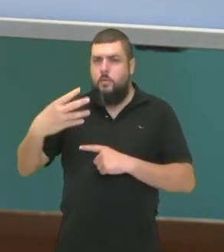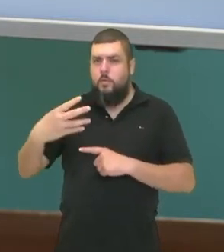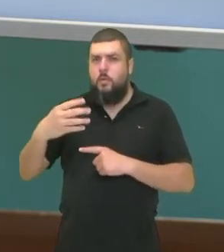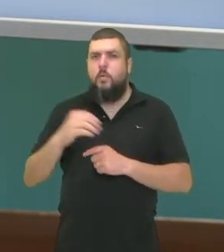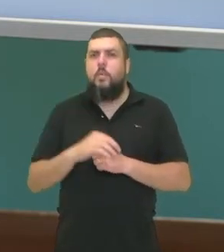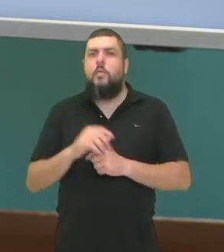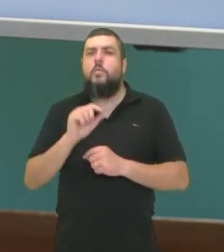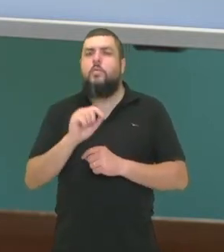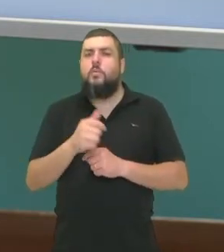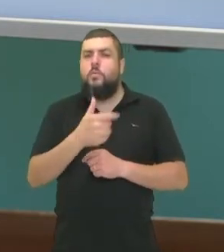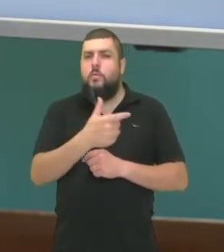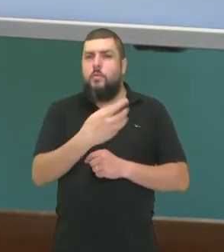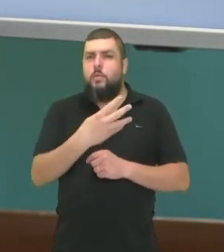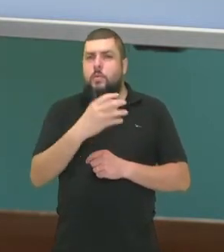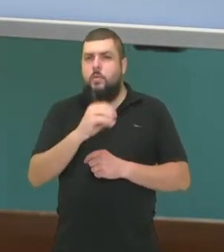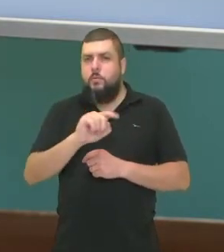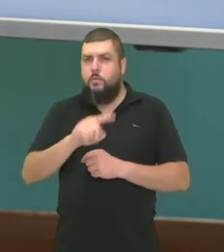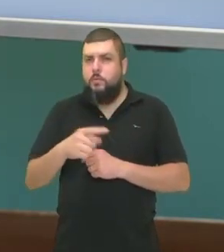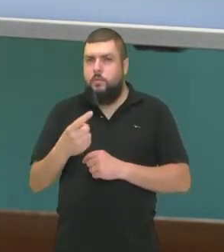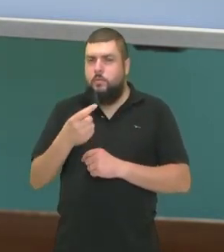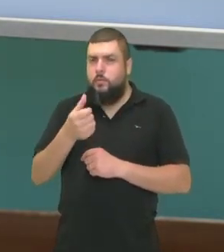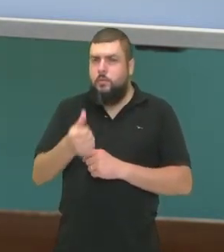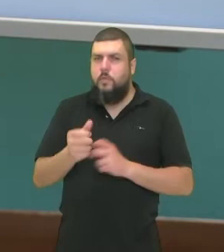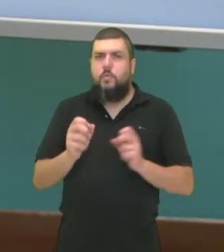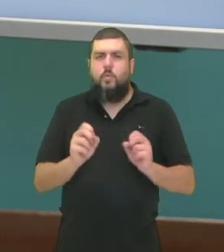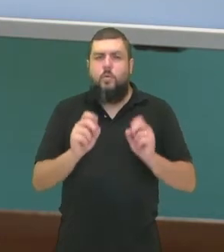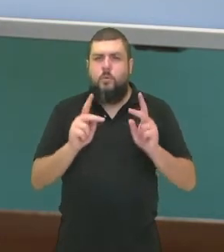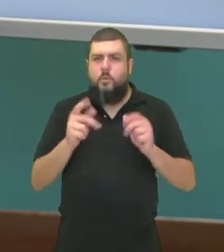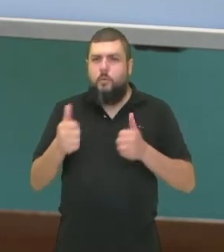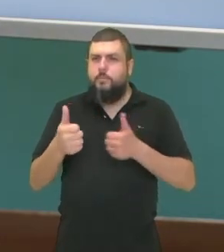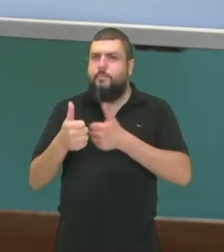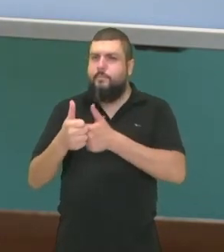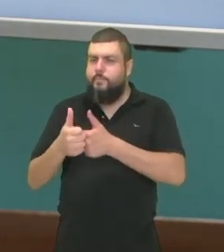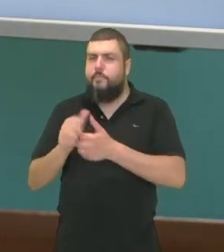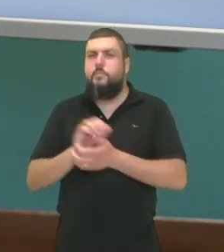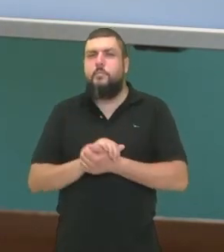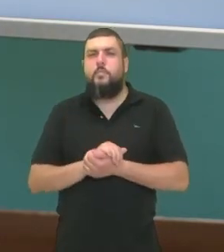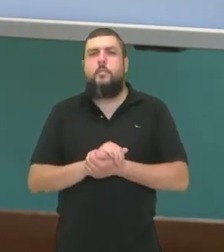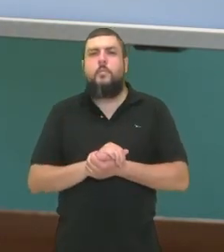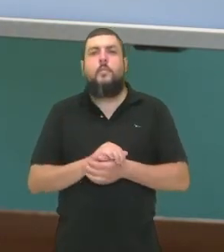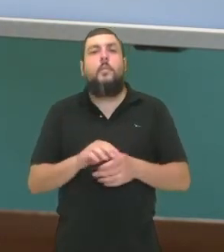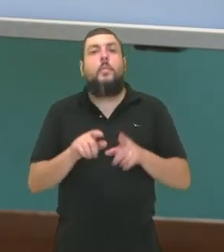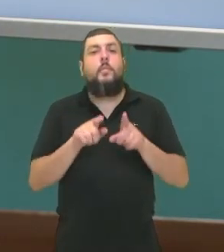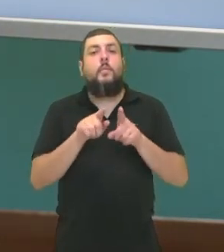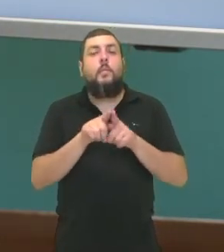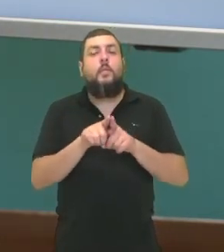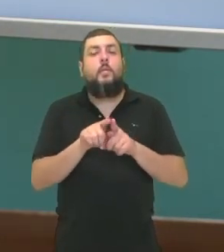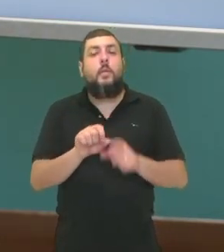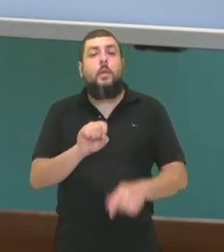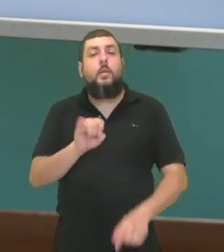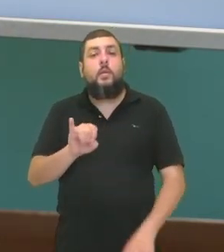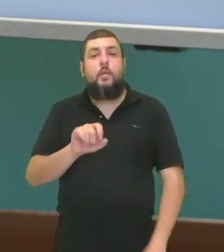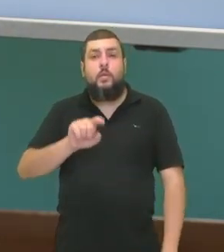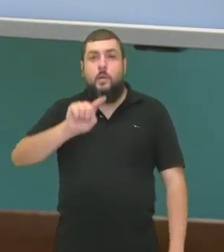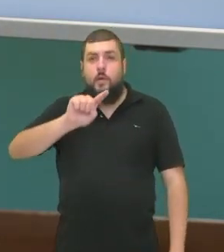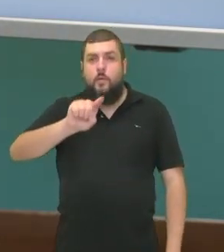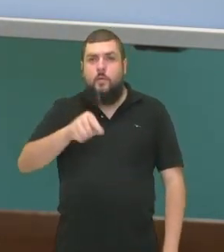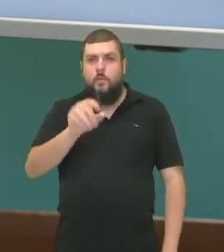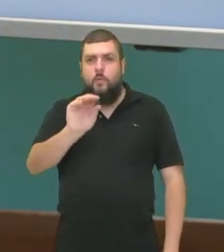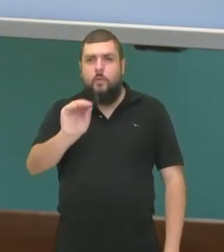da nossa estimativa. Tá ali naquele intervalo, Tá bem próximo, tá bom? E aí, nesse caso aqui, se você colocasse, por exemplo,